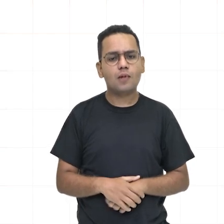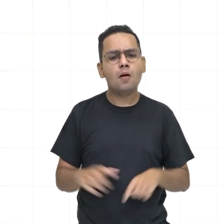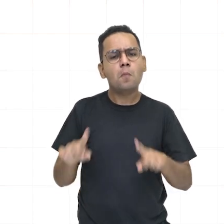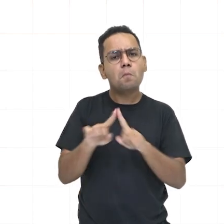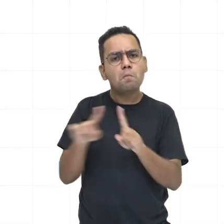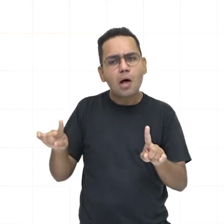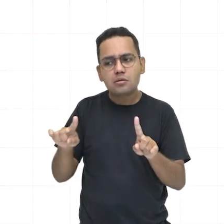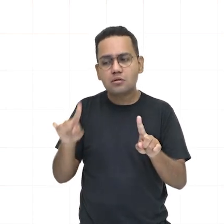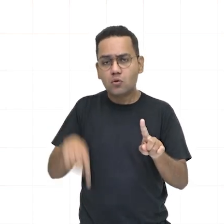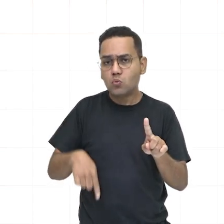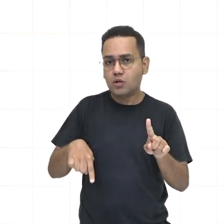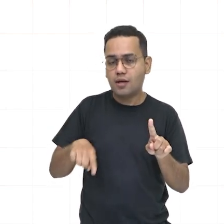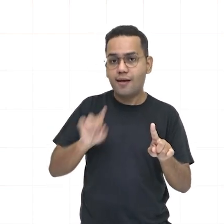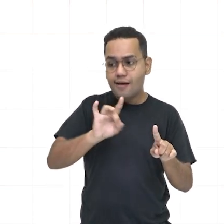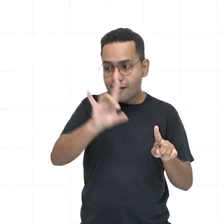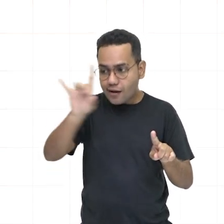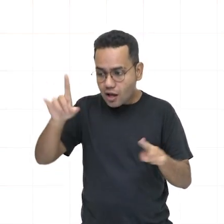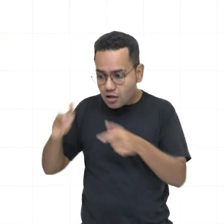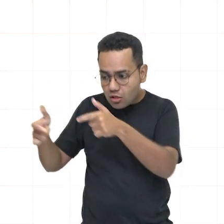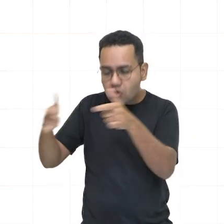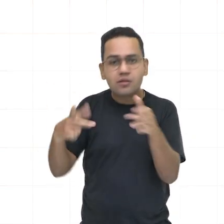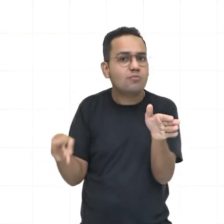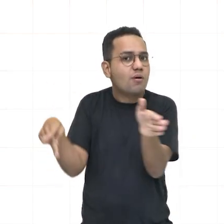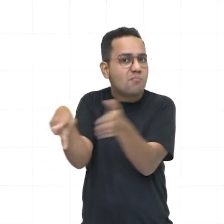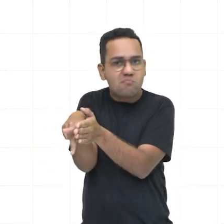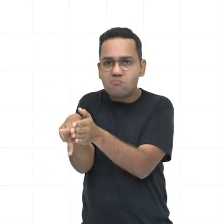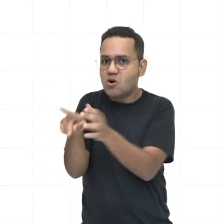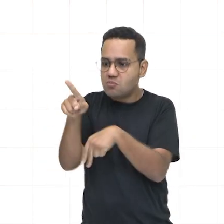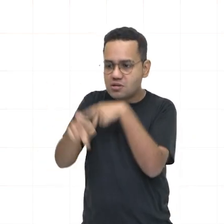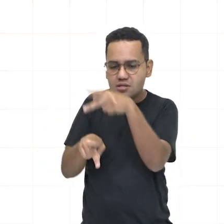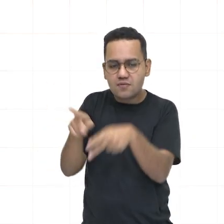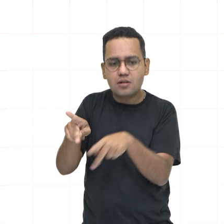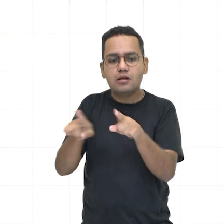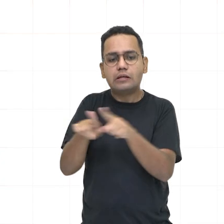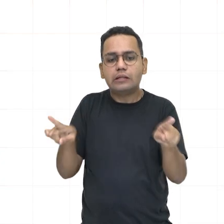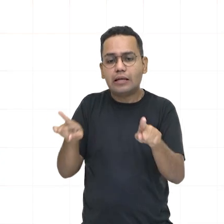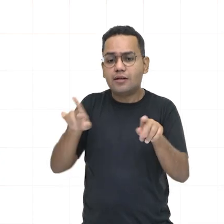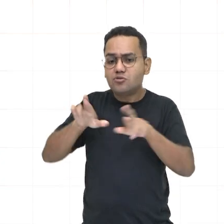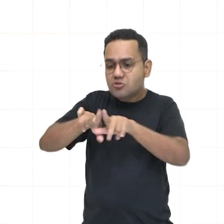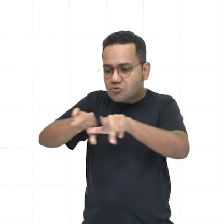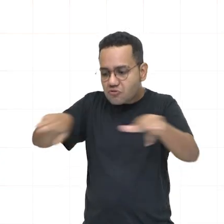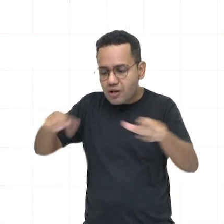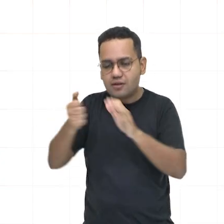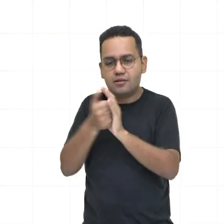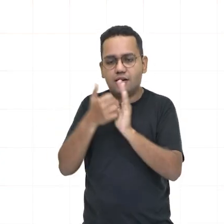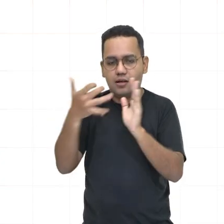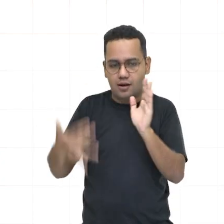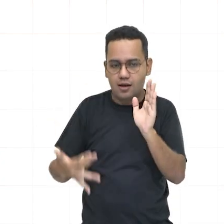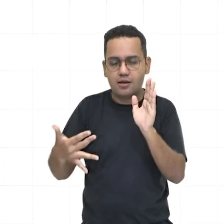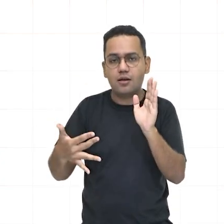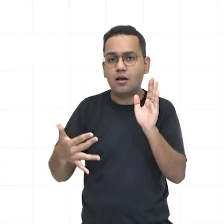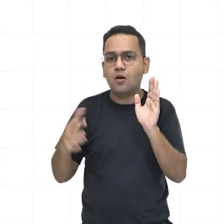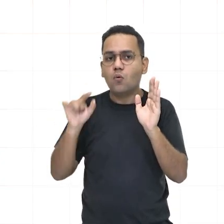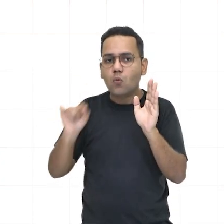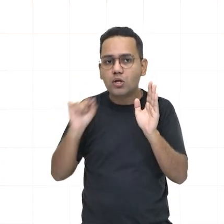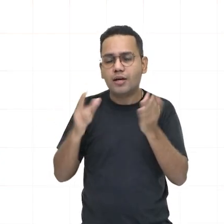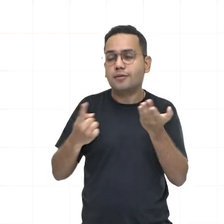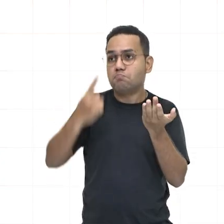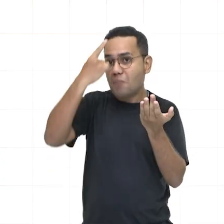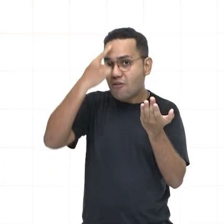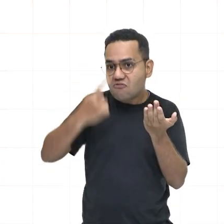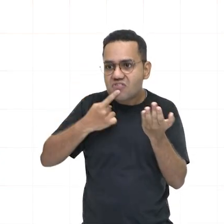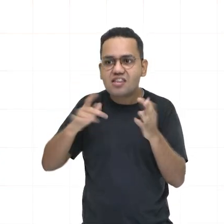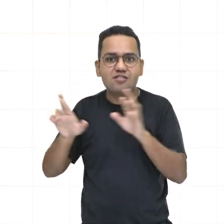cada civilização é única e pode exibir uma grande variedade de características e traços que